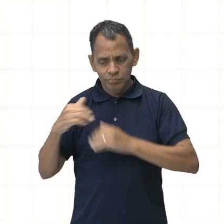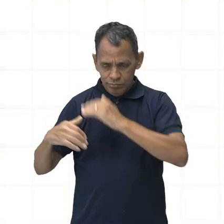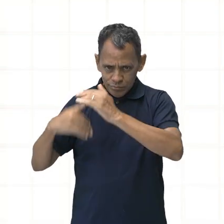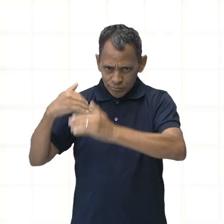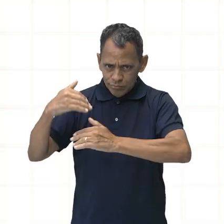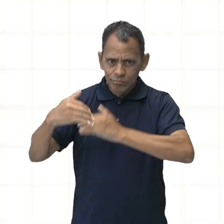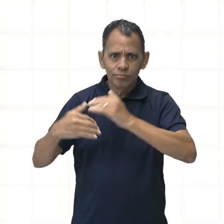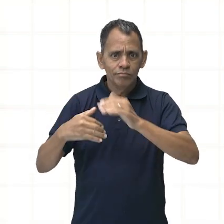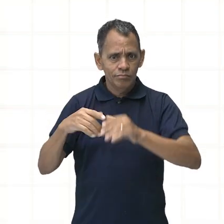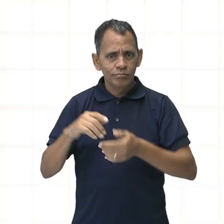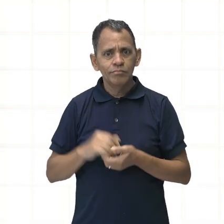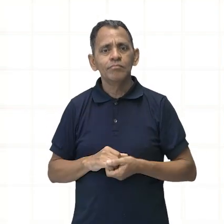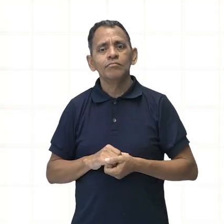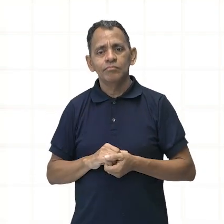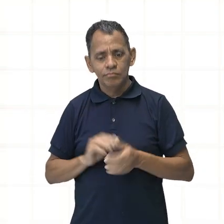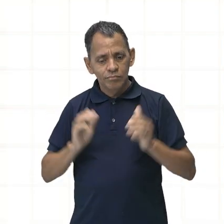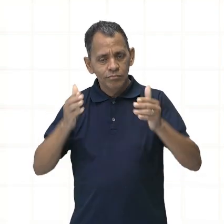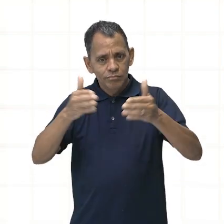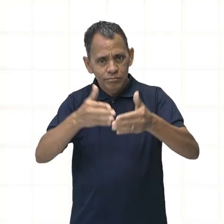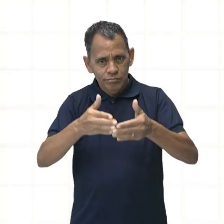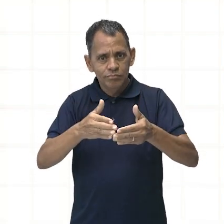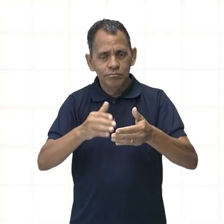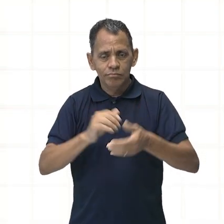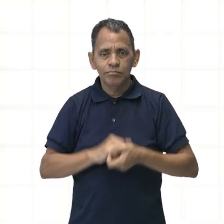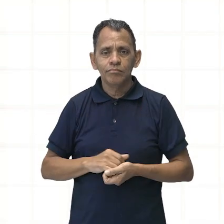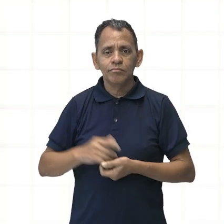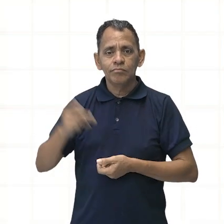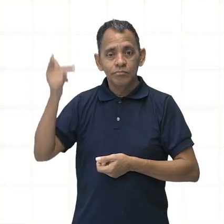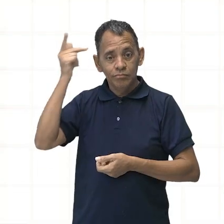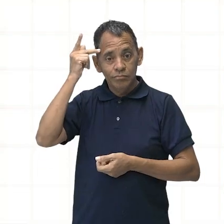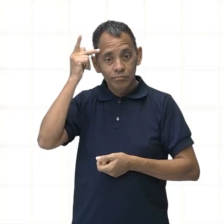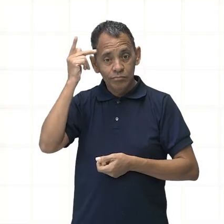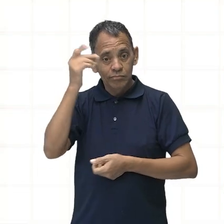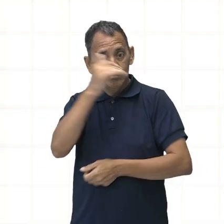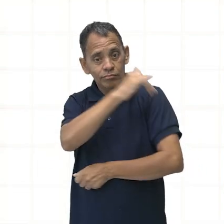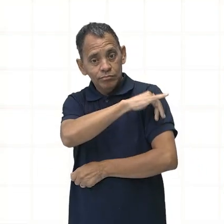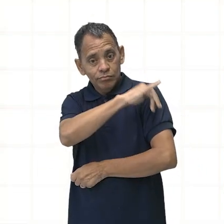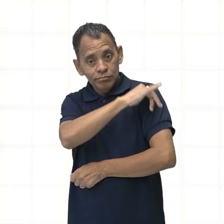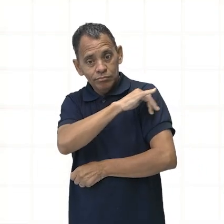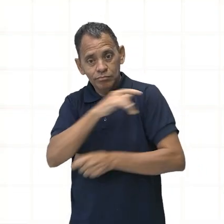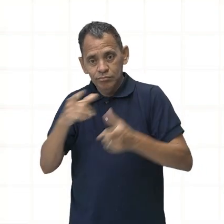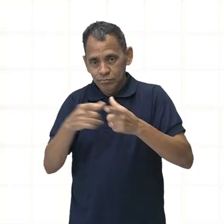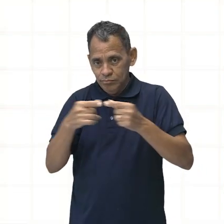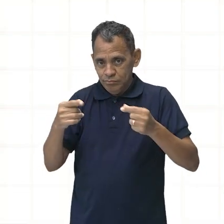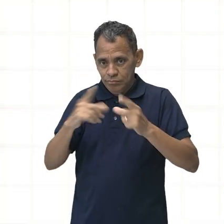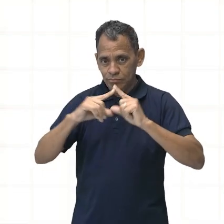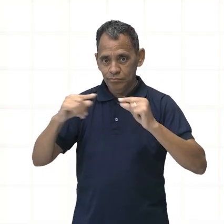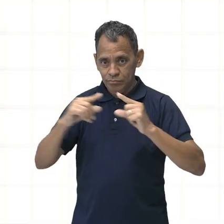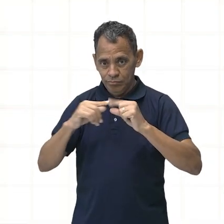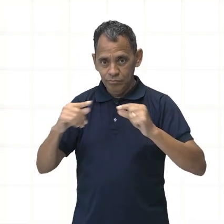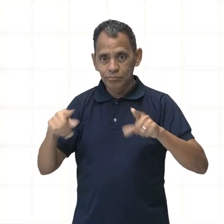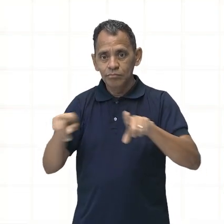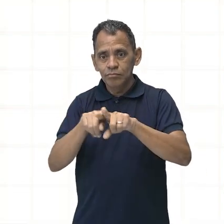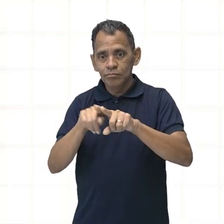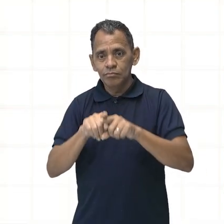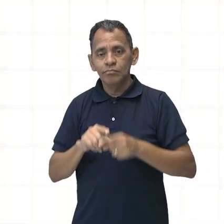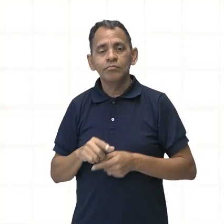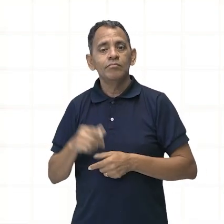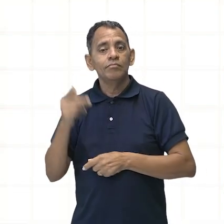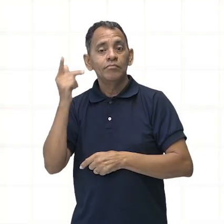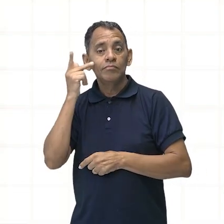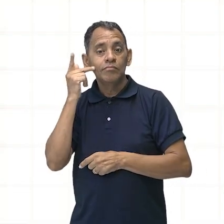centros metropolitanos, né? São Paulo, Rio de Janeiro, Brasília, Fortaleza,